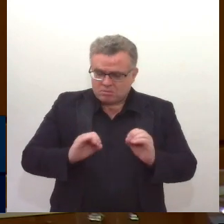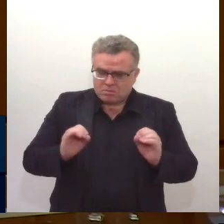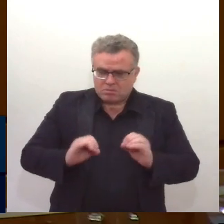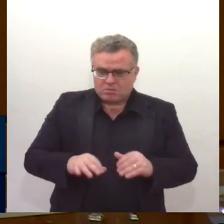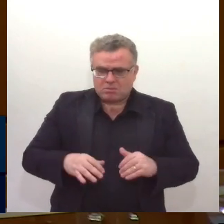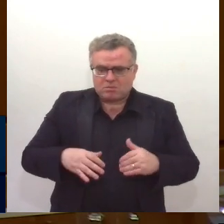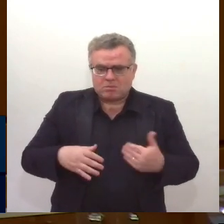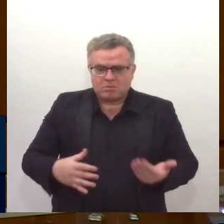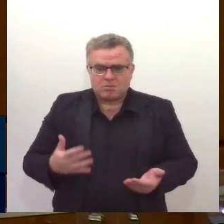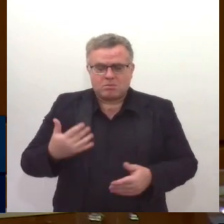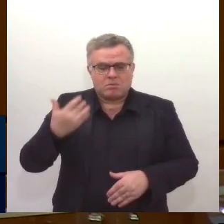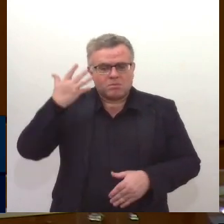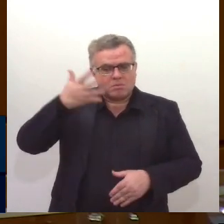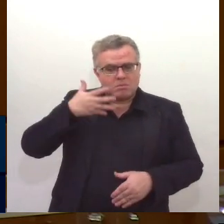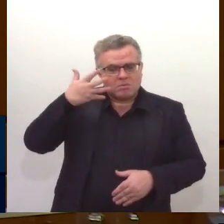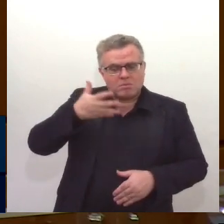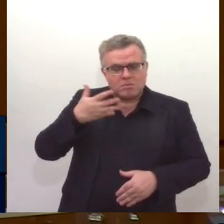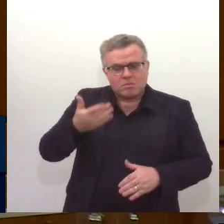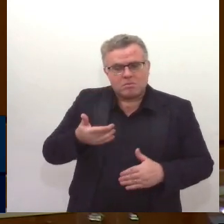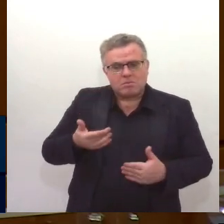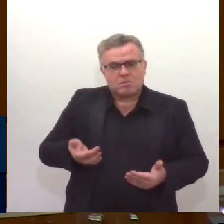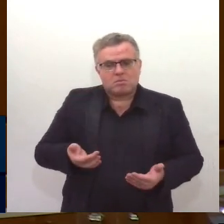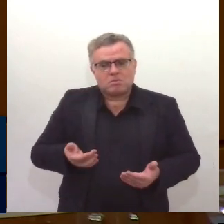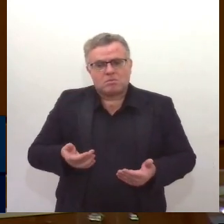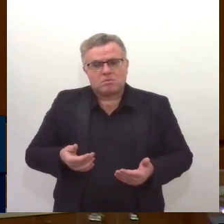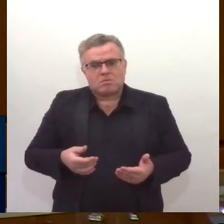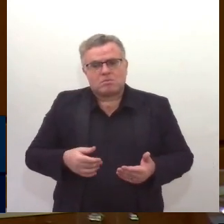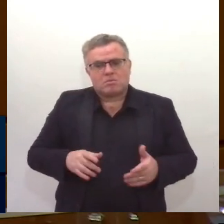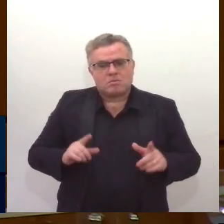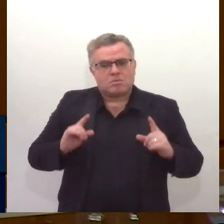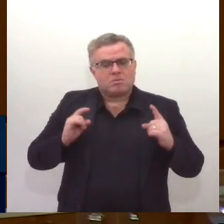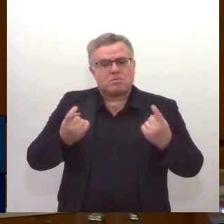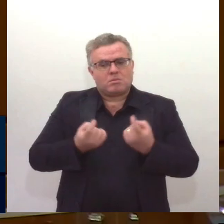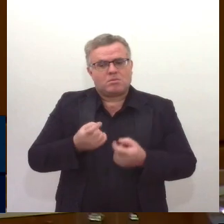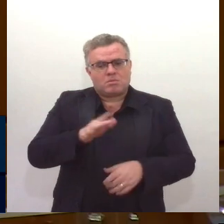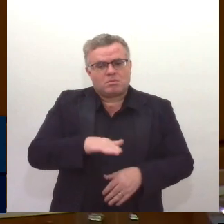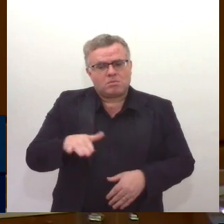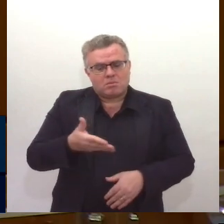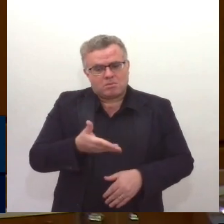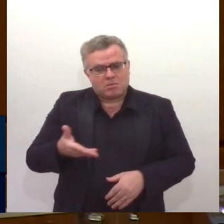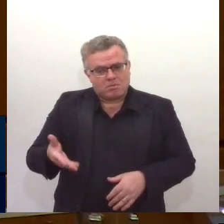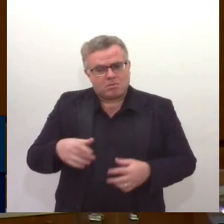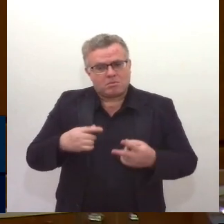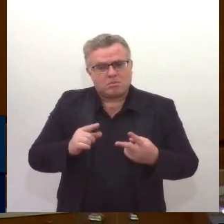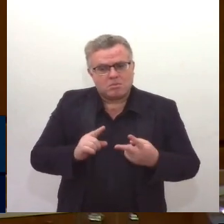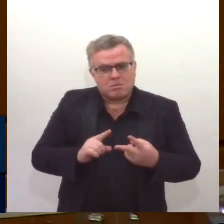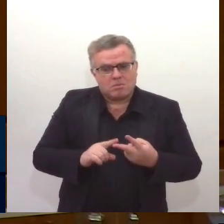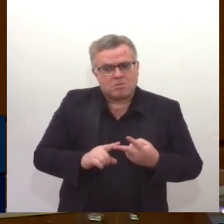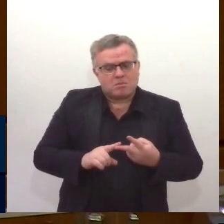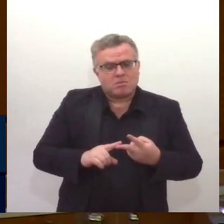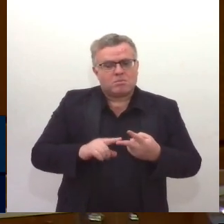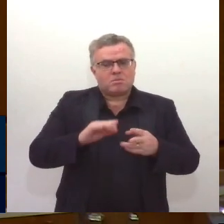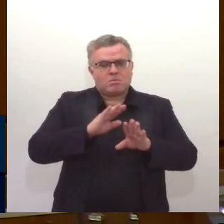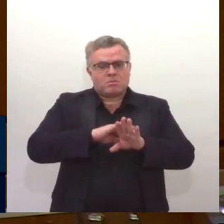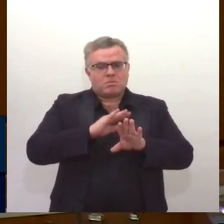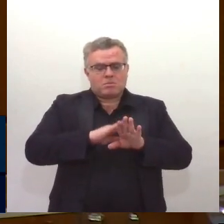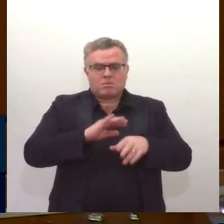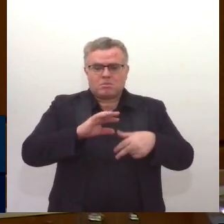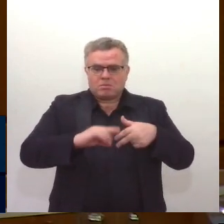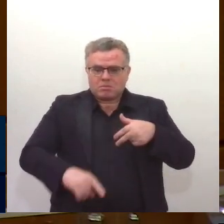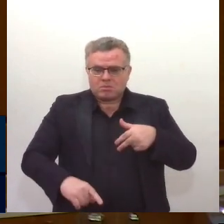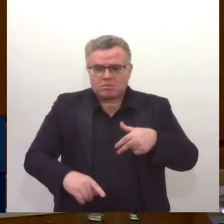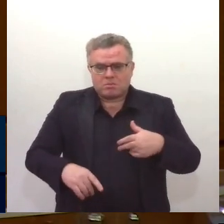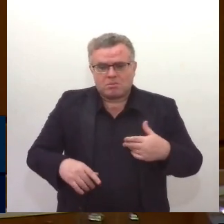da sexualização das crianças, da ideologia de gênero, da liberação das